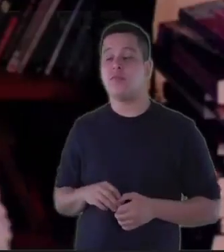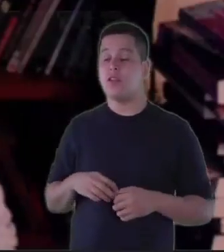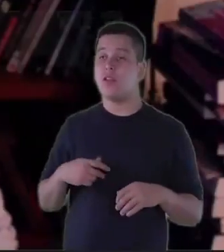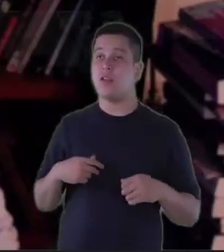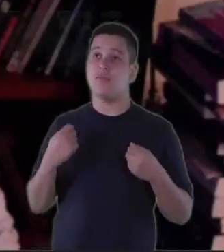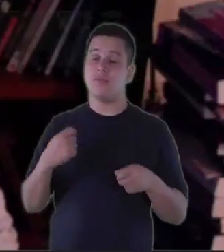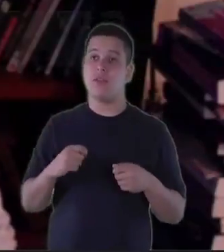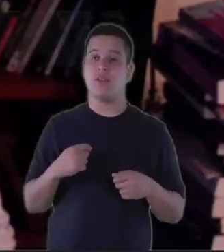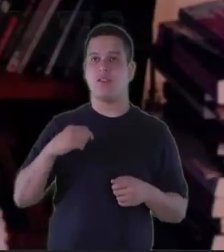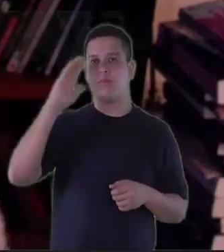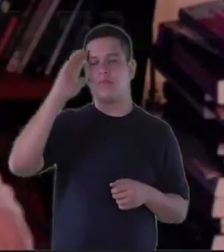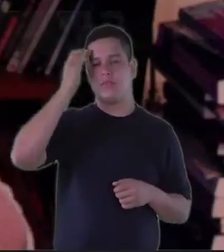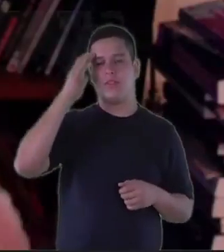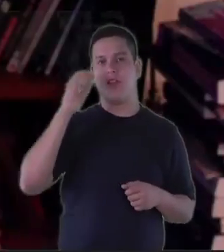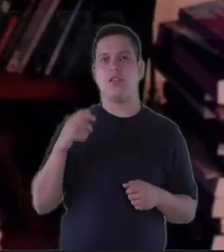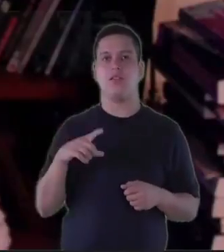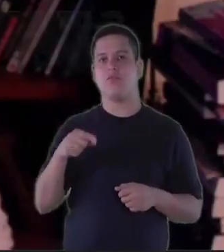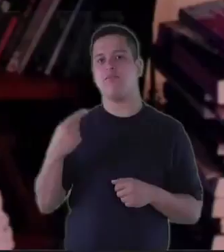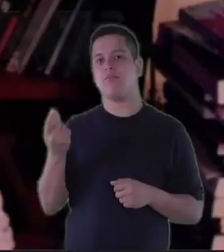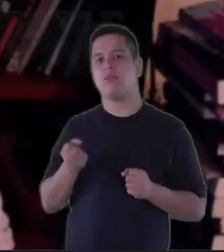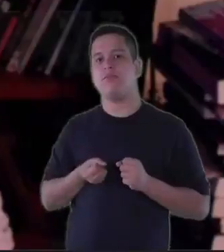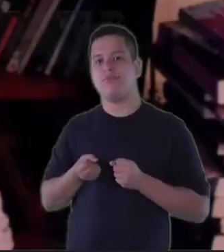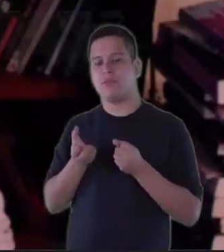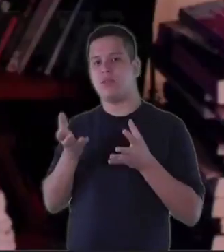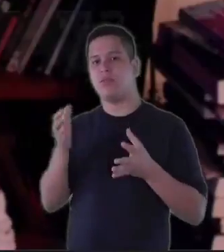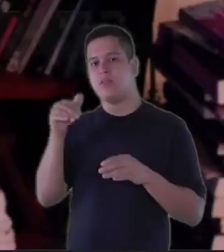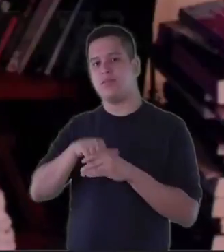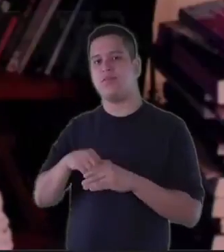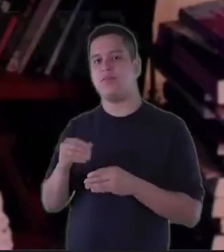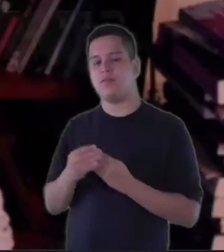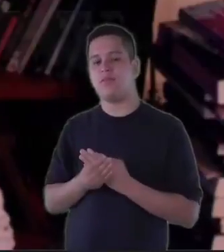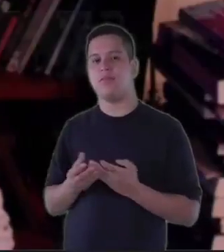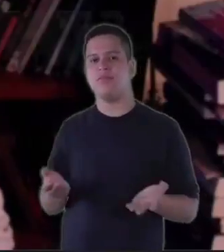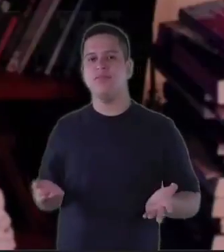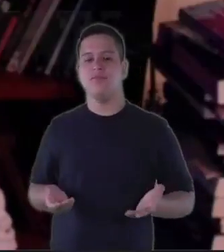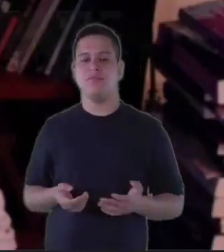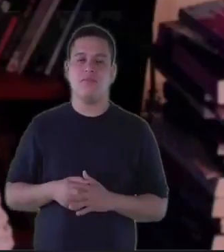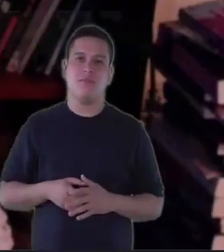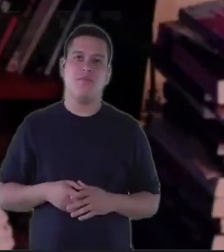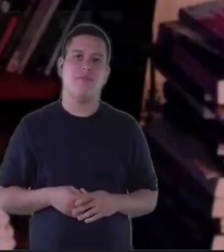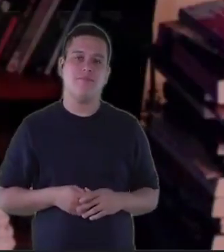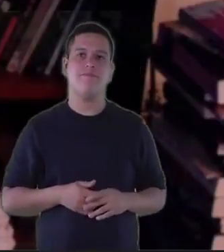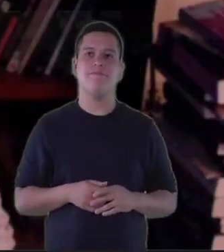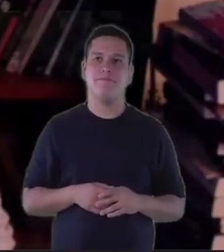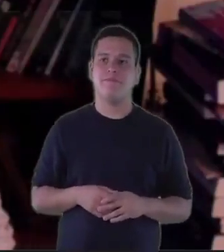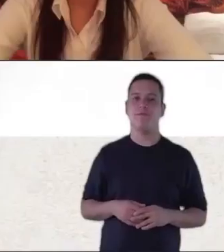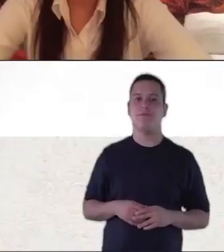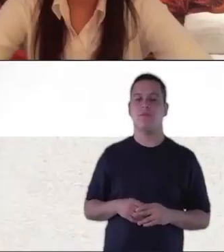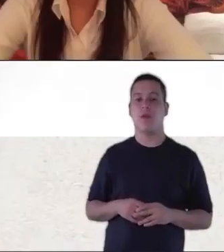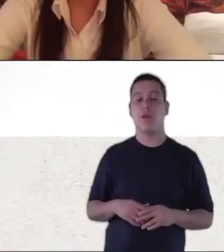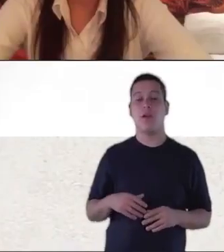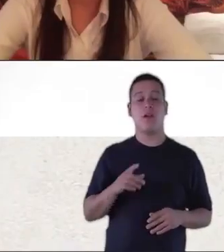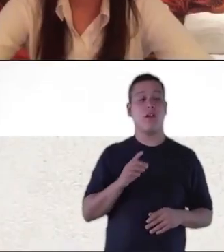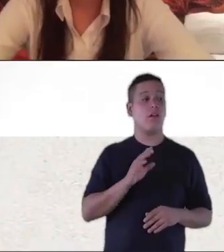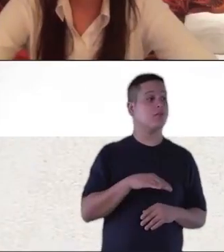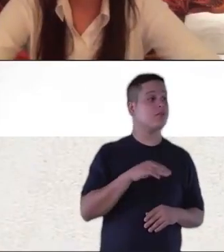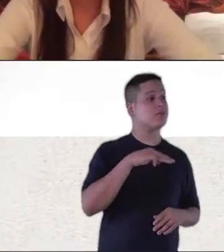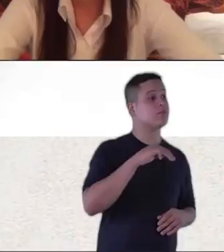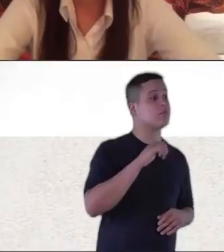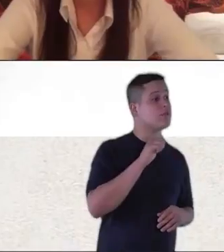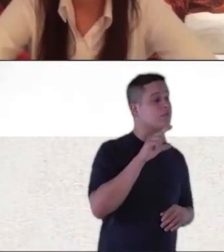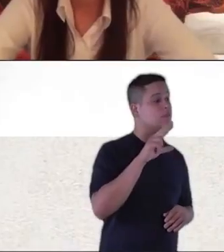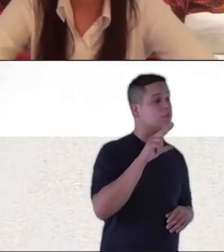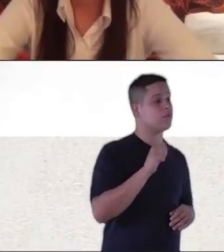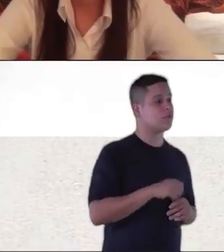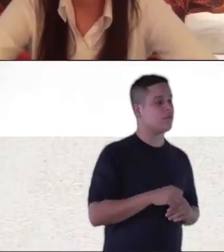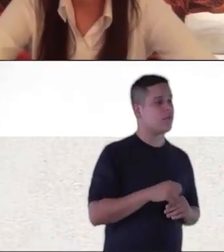esse país tão maluco, né? Então fica aqui a lembrança também do Garcia Rosa, esse grande escritor. Oi. Você tem uma história